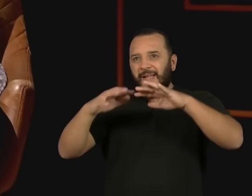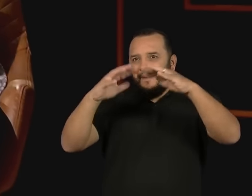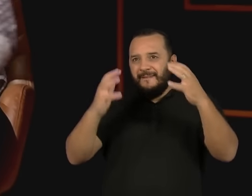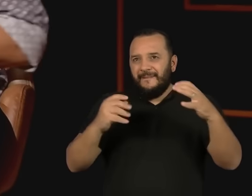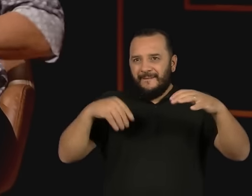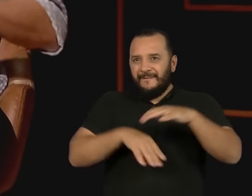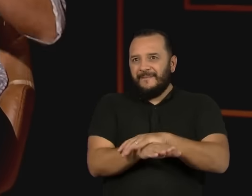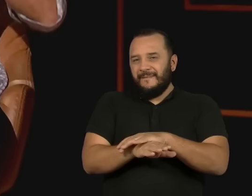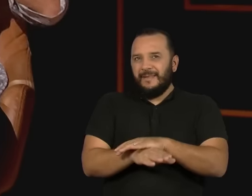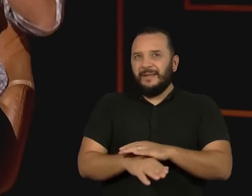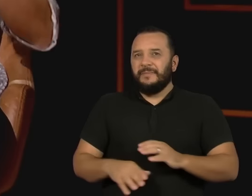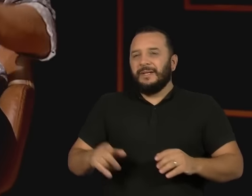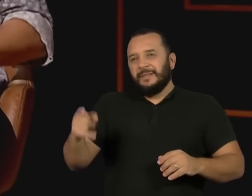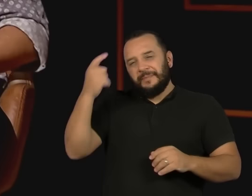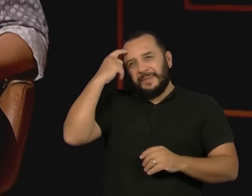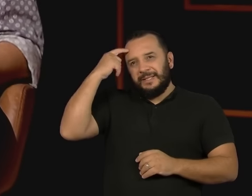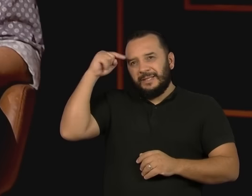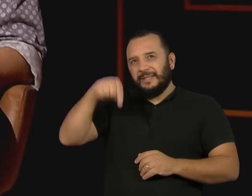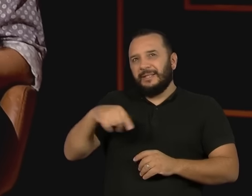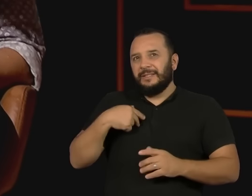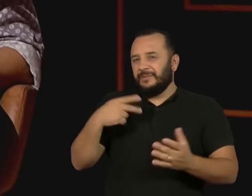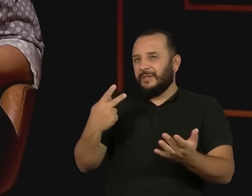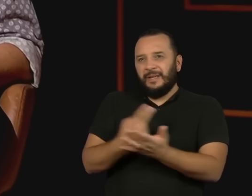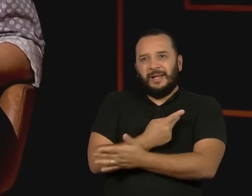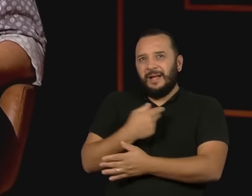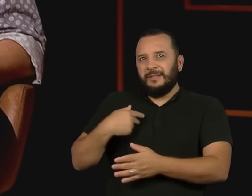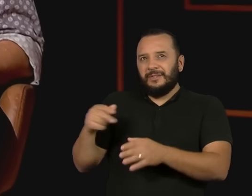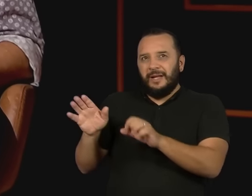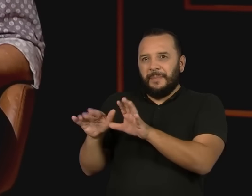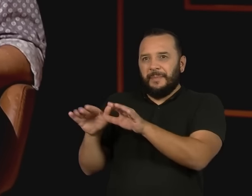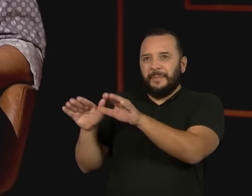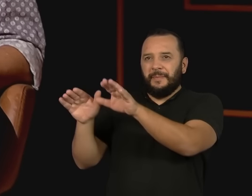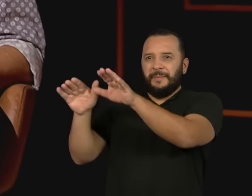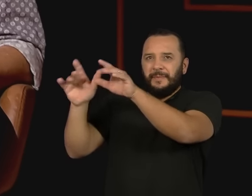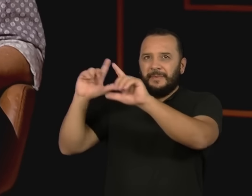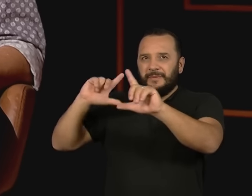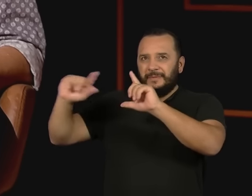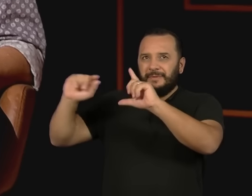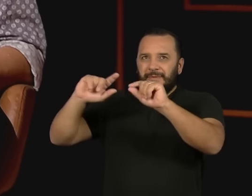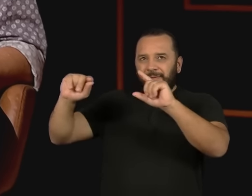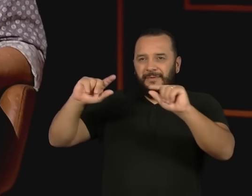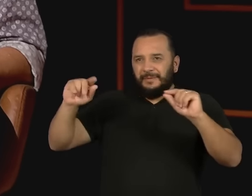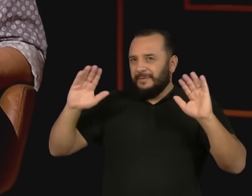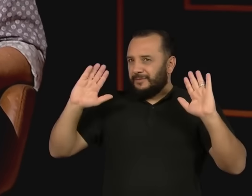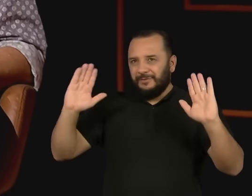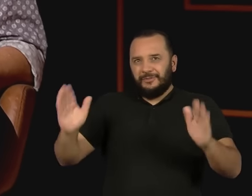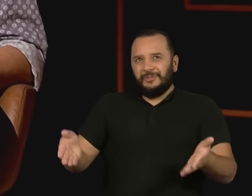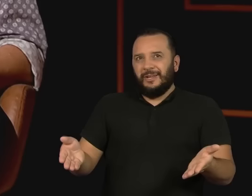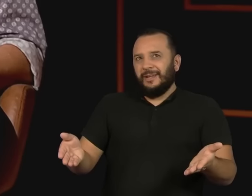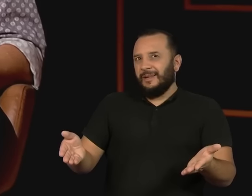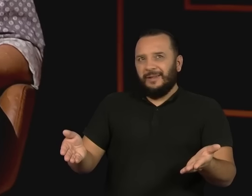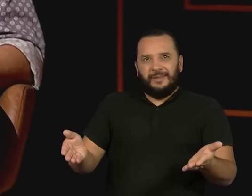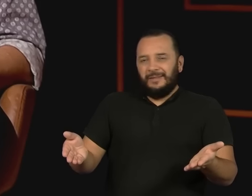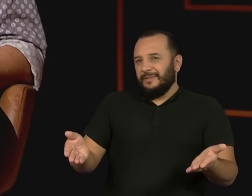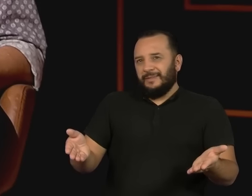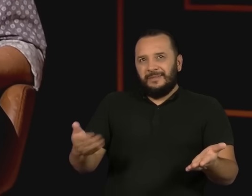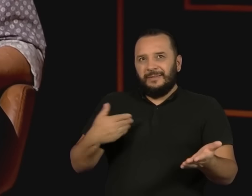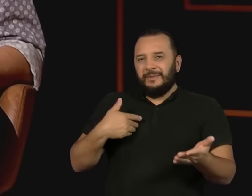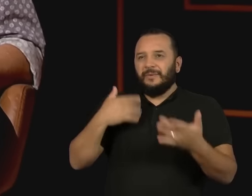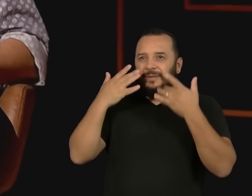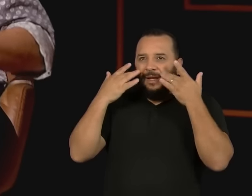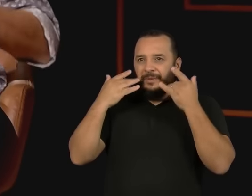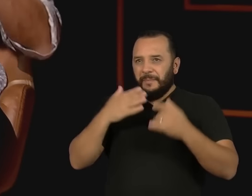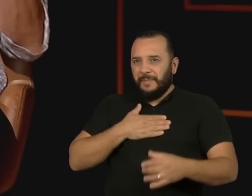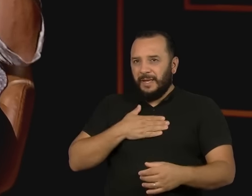ter aquele passarinho. Mas só dele pensar nisso, o passarinho já está longe, porque o teatro não é meu, não é